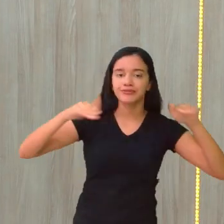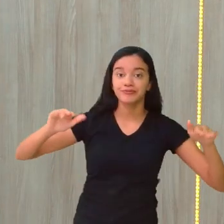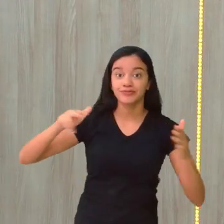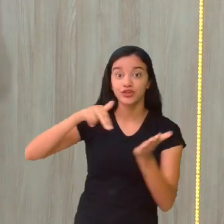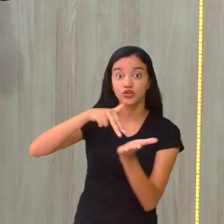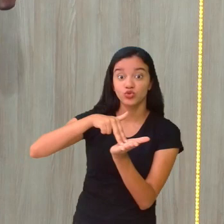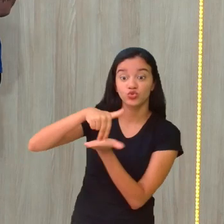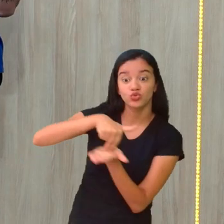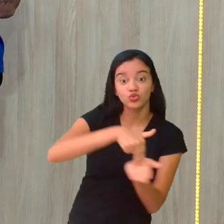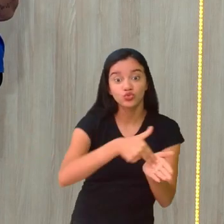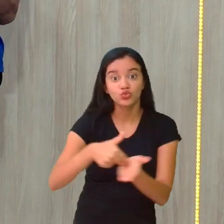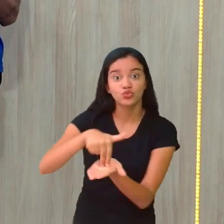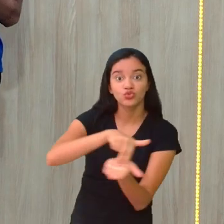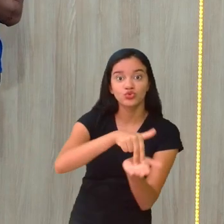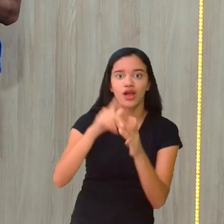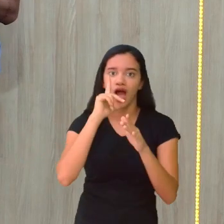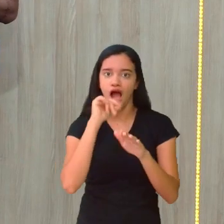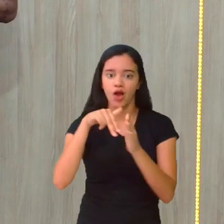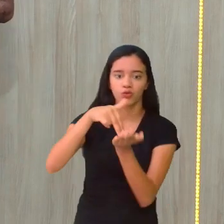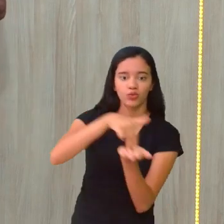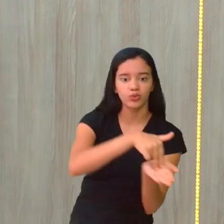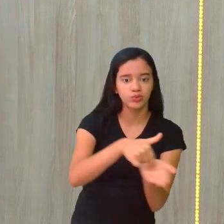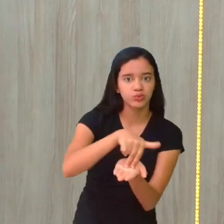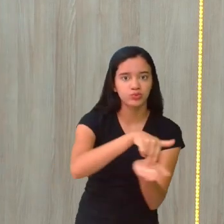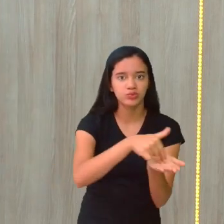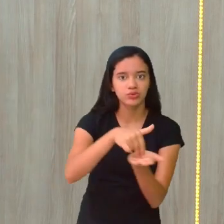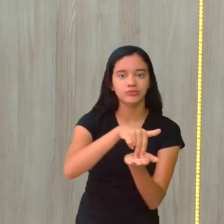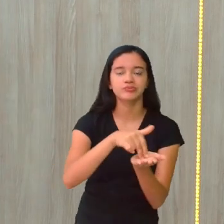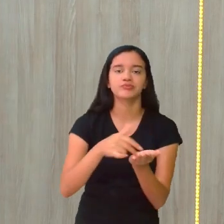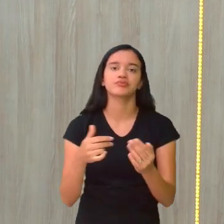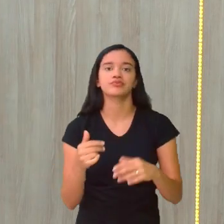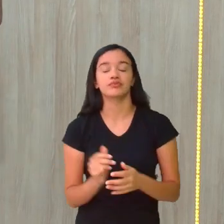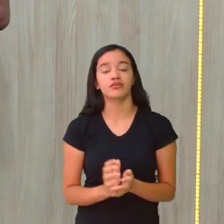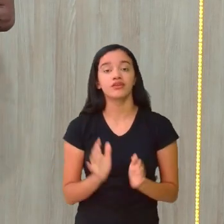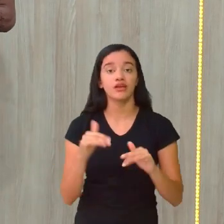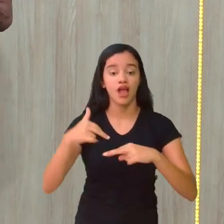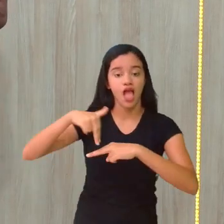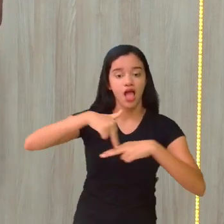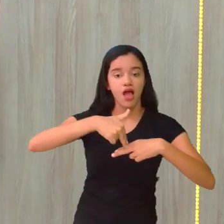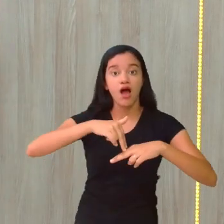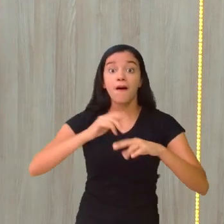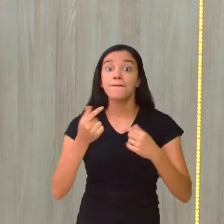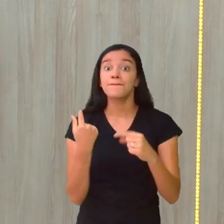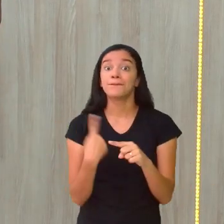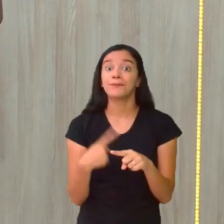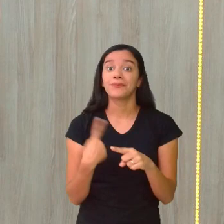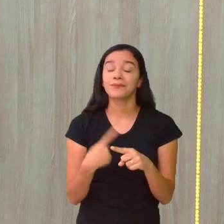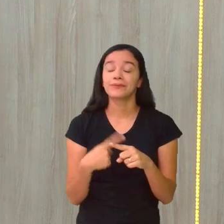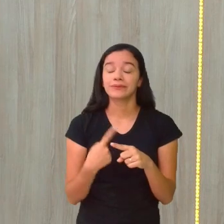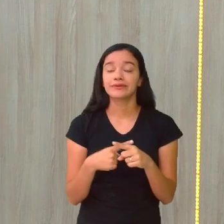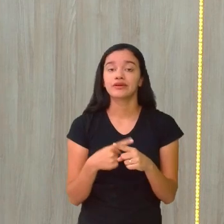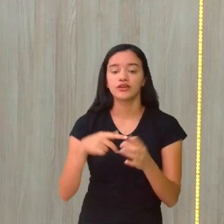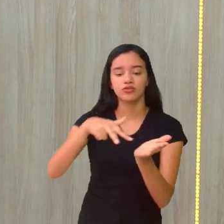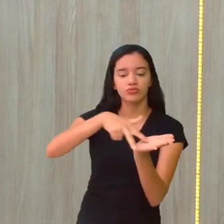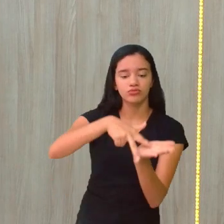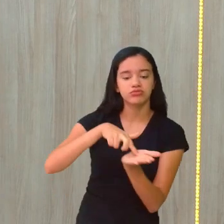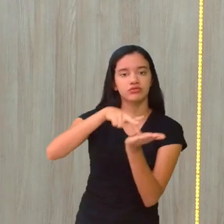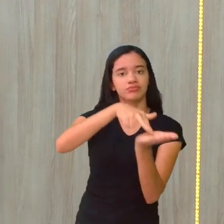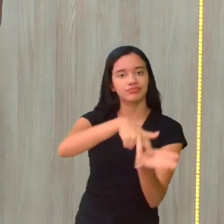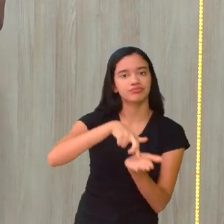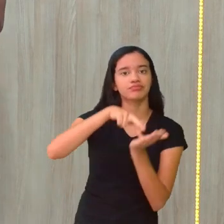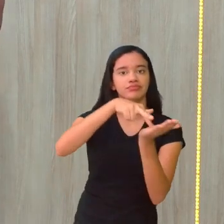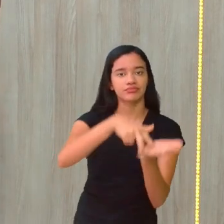imagem lá não era à toa. Eu trouxe aquela imagem do surf porque o skate, ele teve